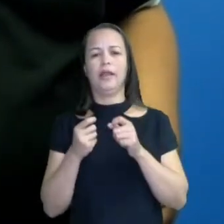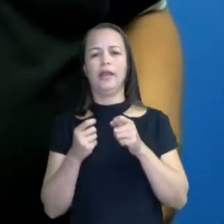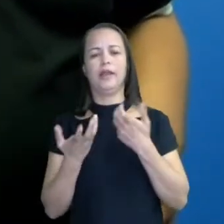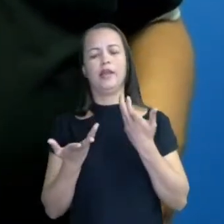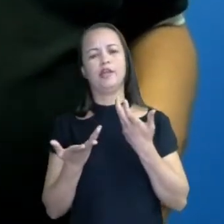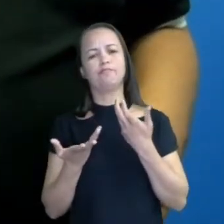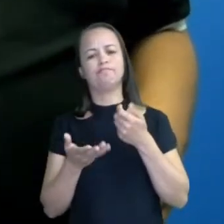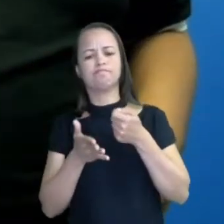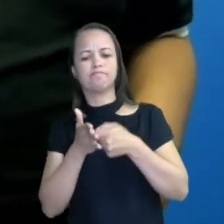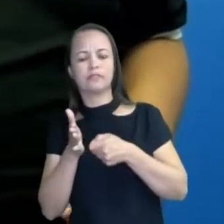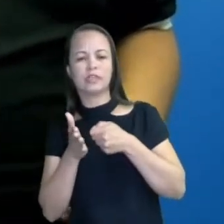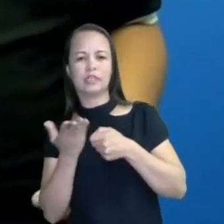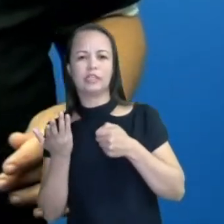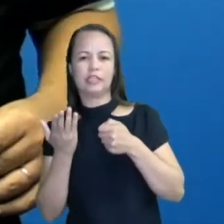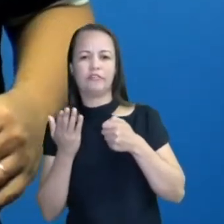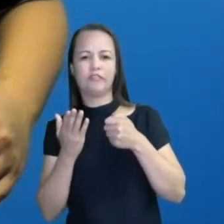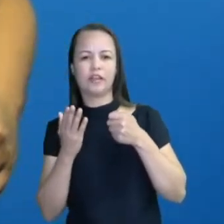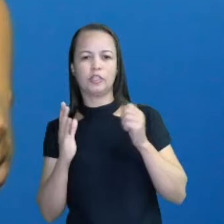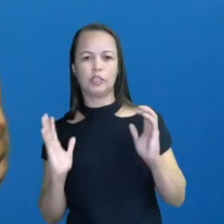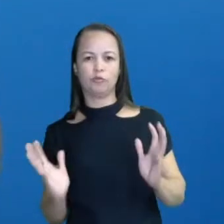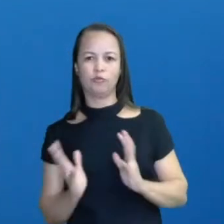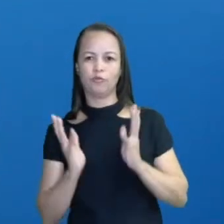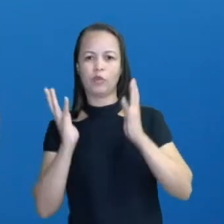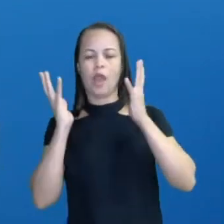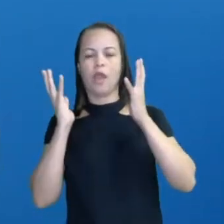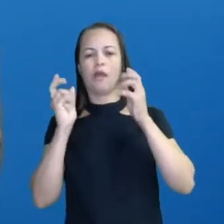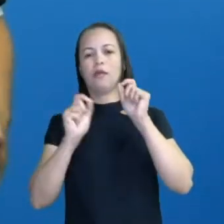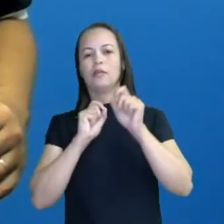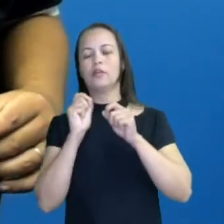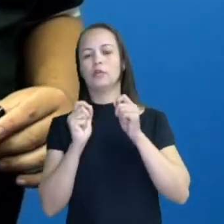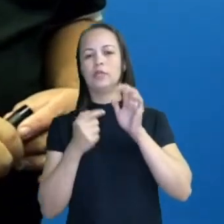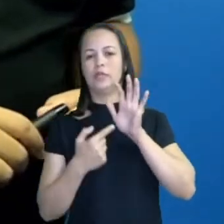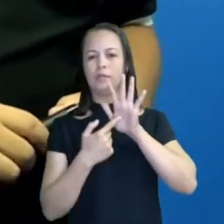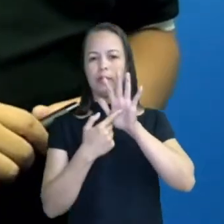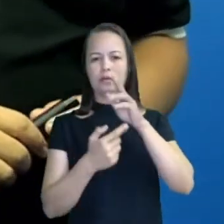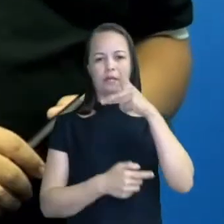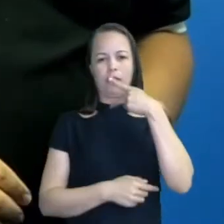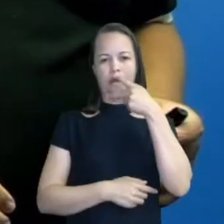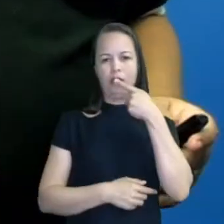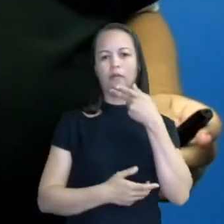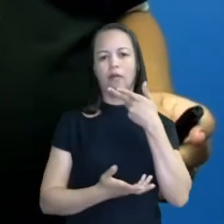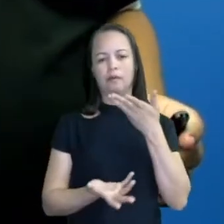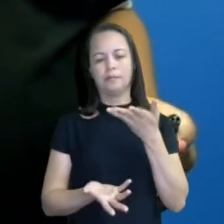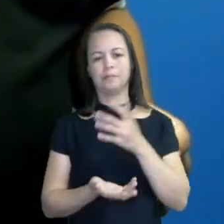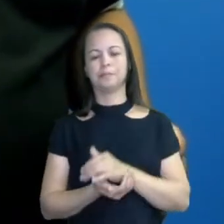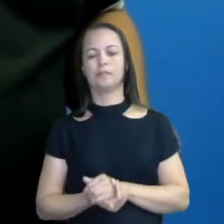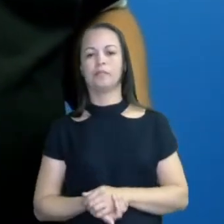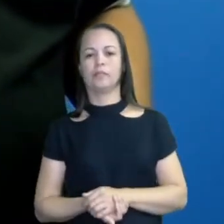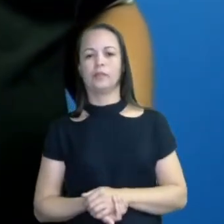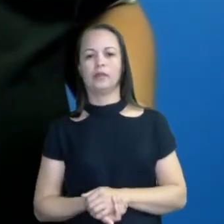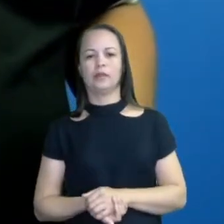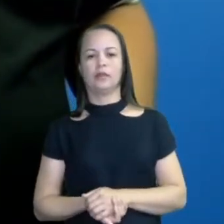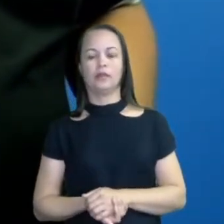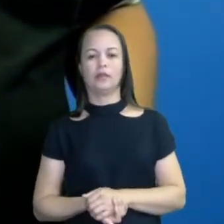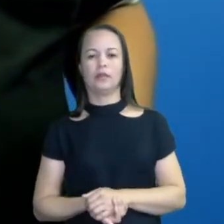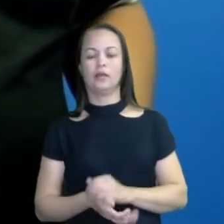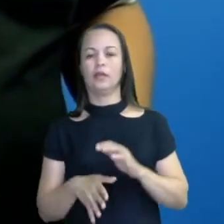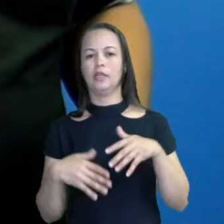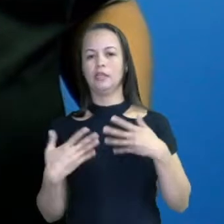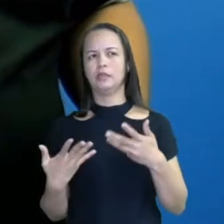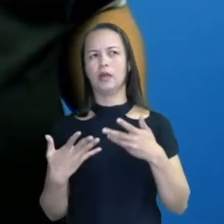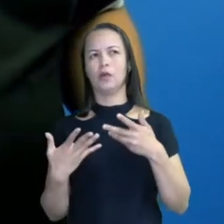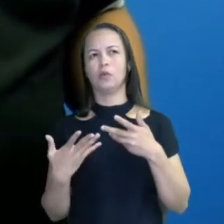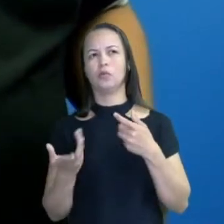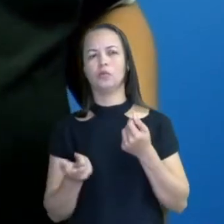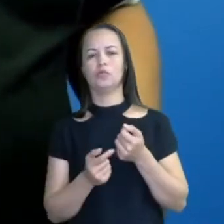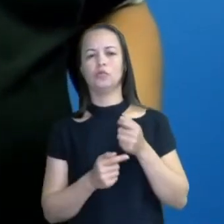tentativa, com sucesso, de representar a fala, certo? Então, os